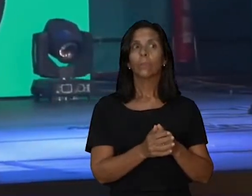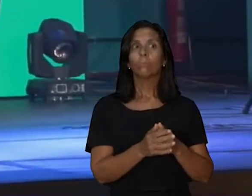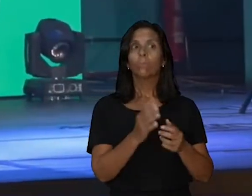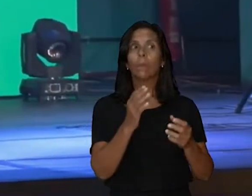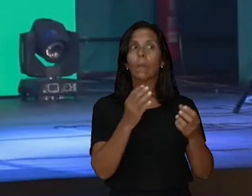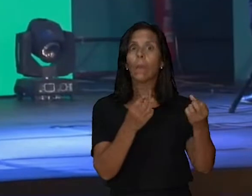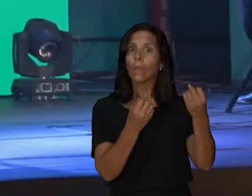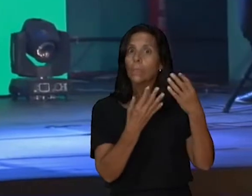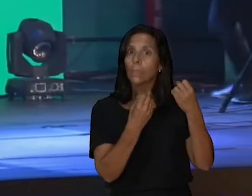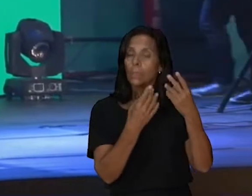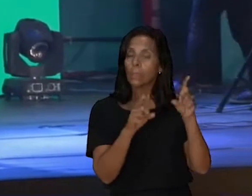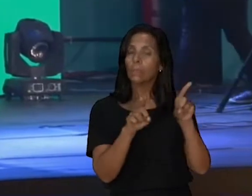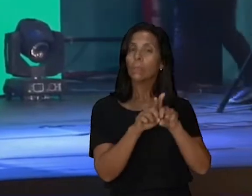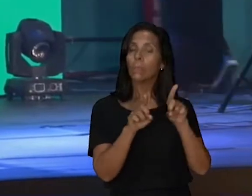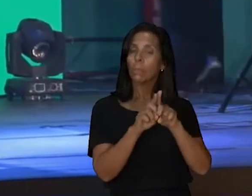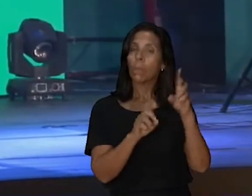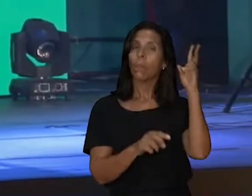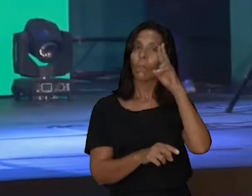nos relembrasse,